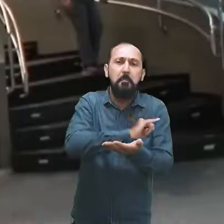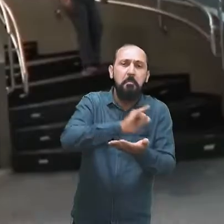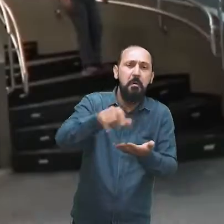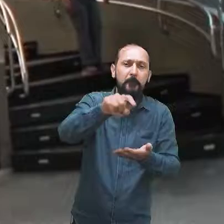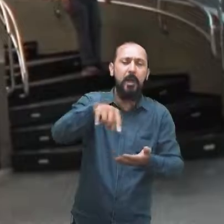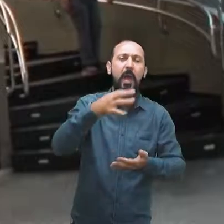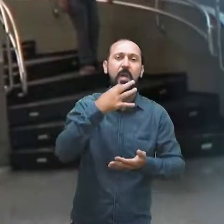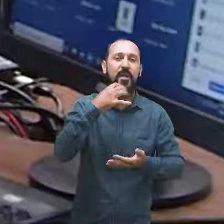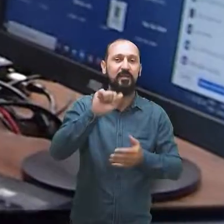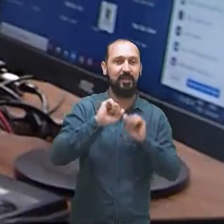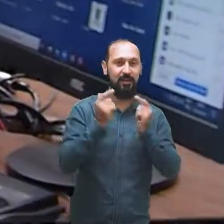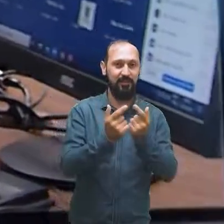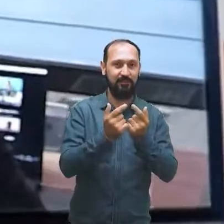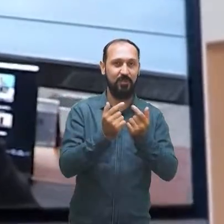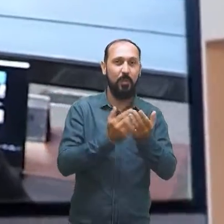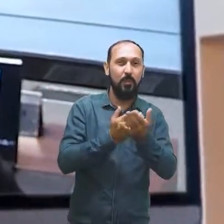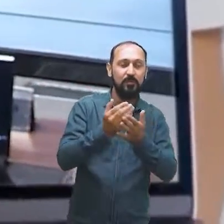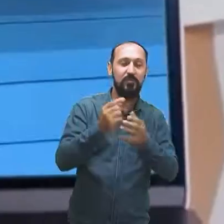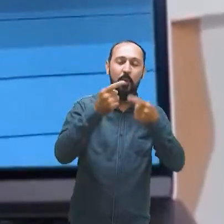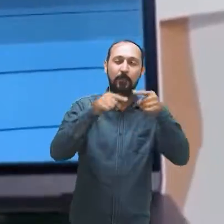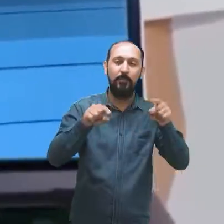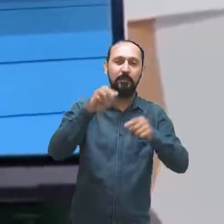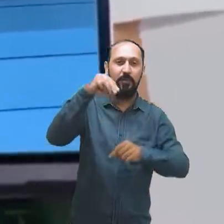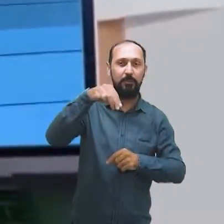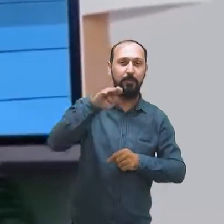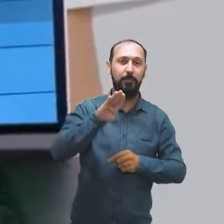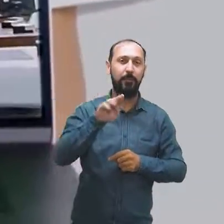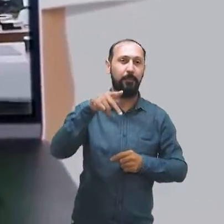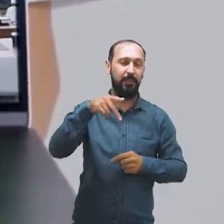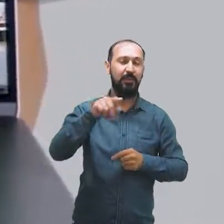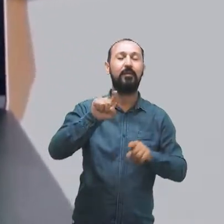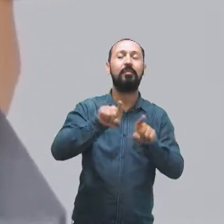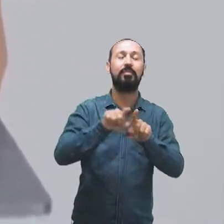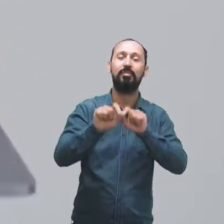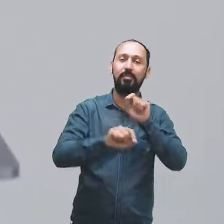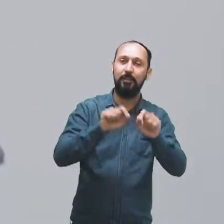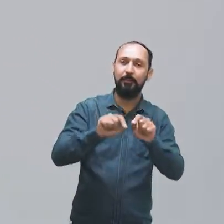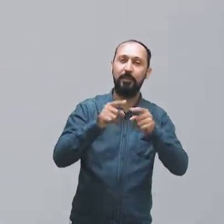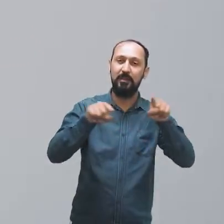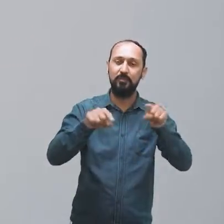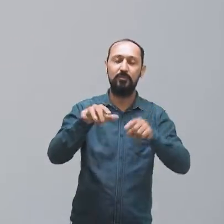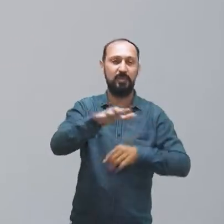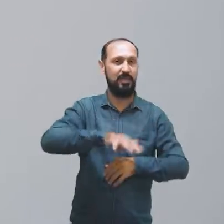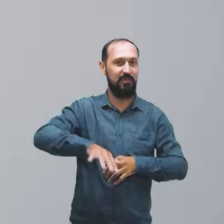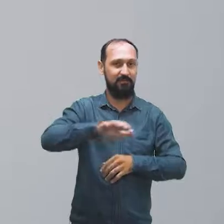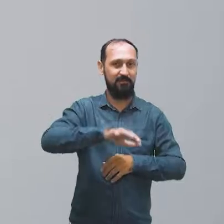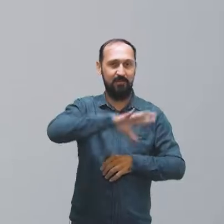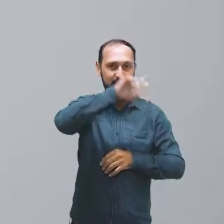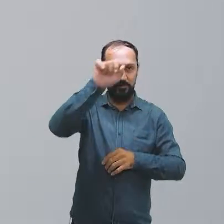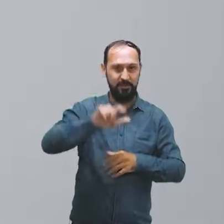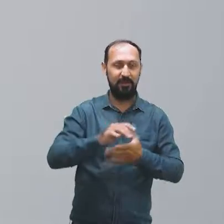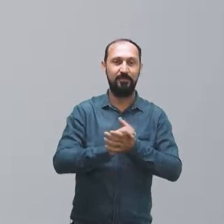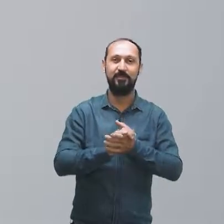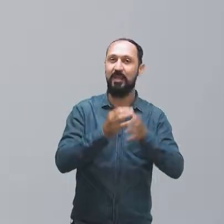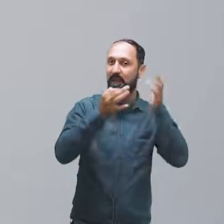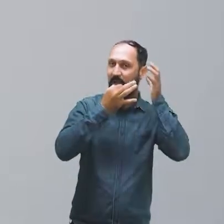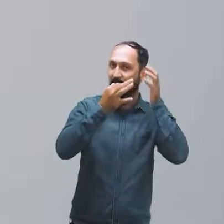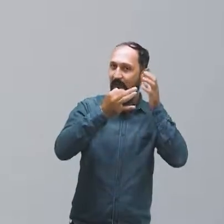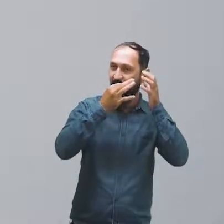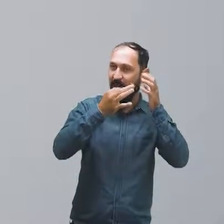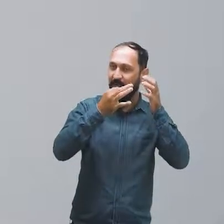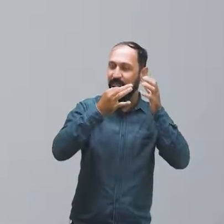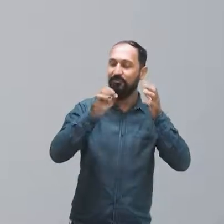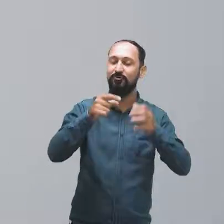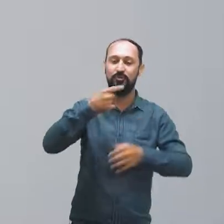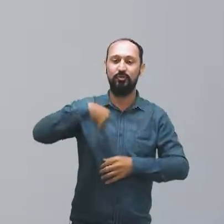nossa Casa de Leis. E tudo isso com o melhor da MPB e das músicas regionais, de hoje e de todos os tempos. Rádio